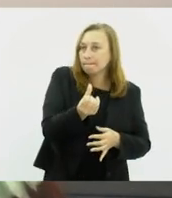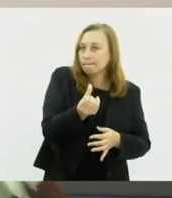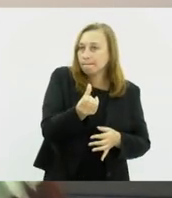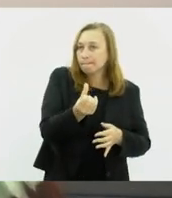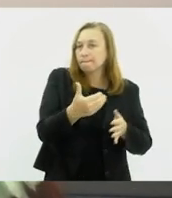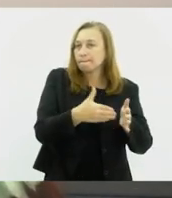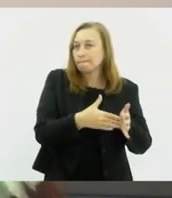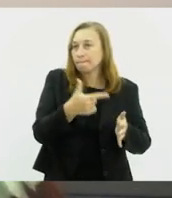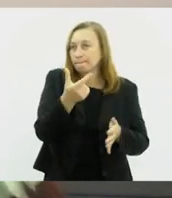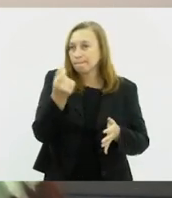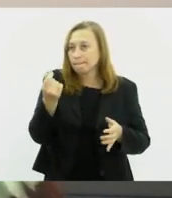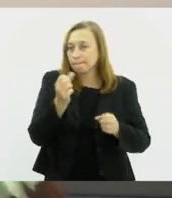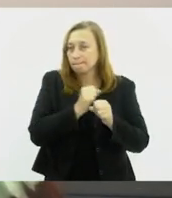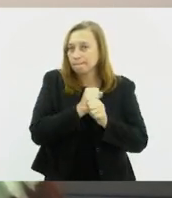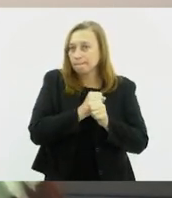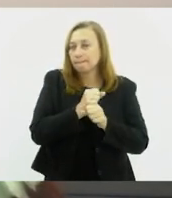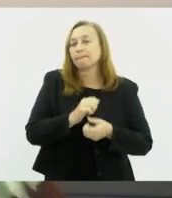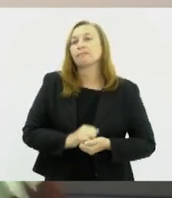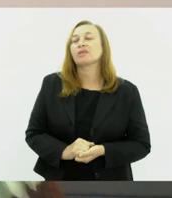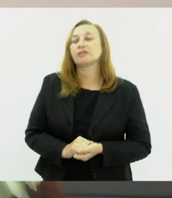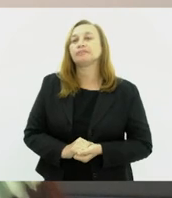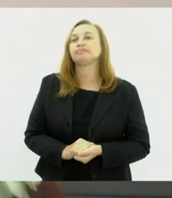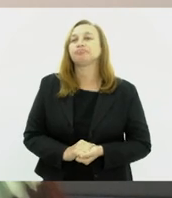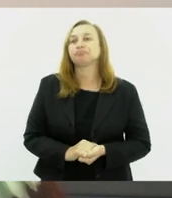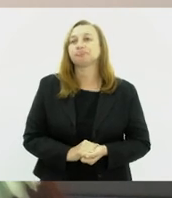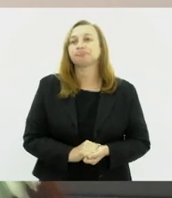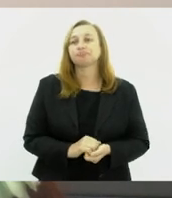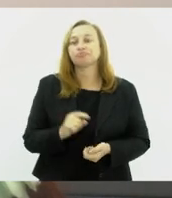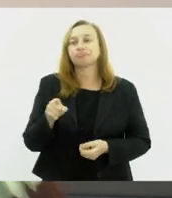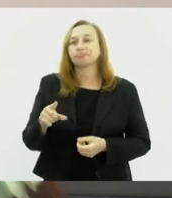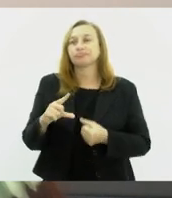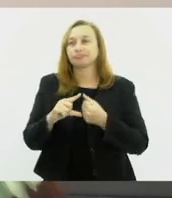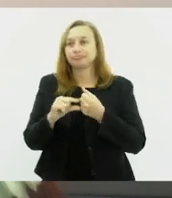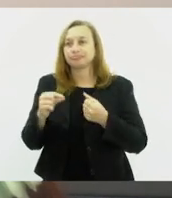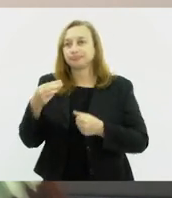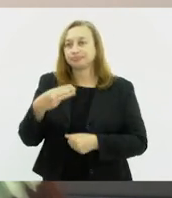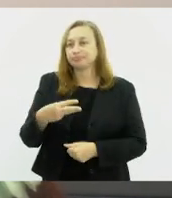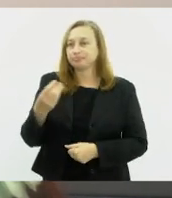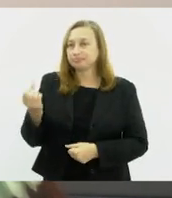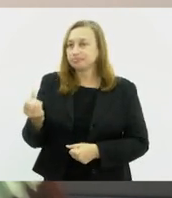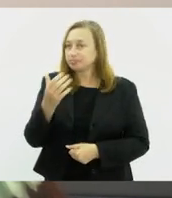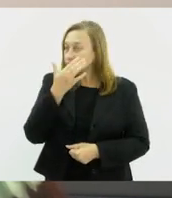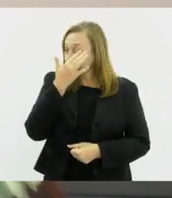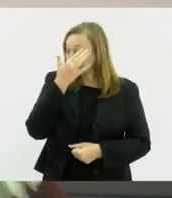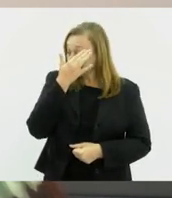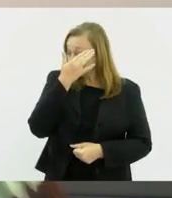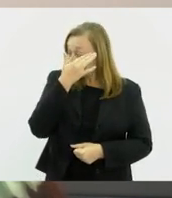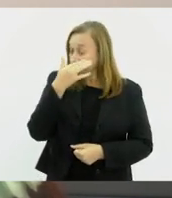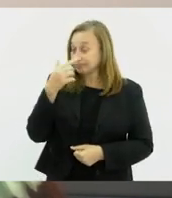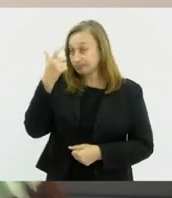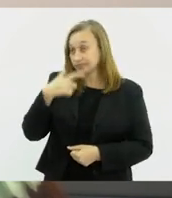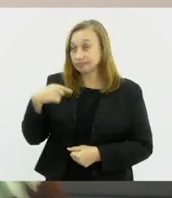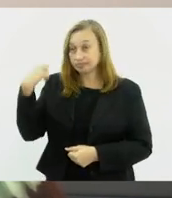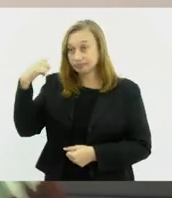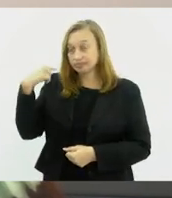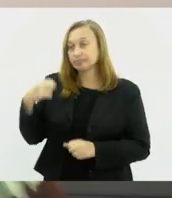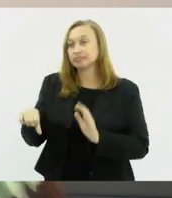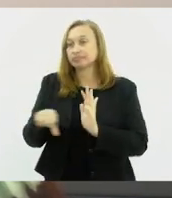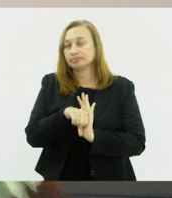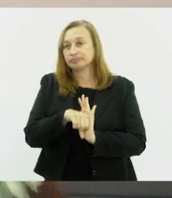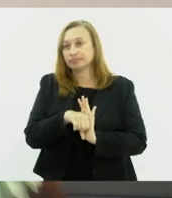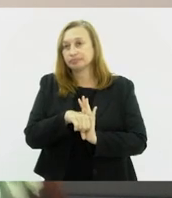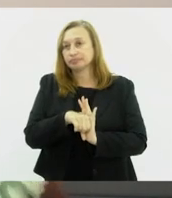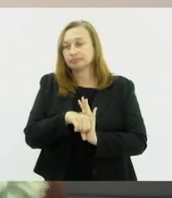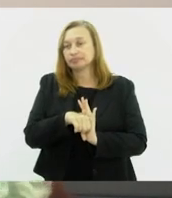a 20 anos de reclusão Nesse artigo 36 eu sou advogado criminal